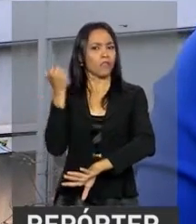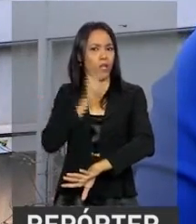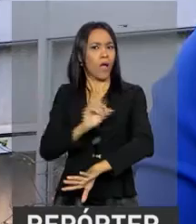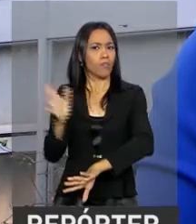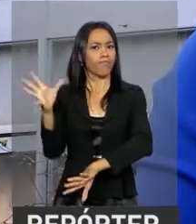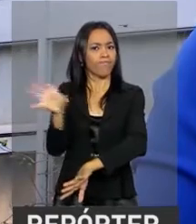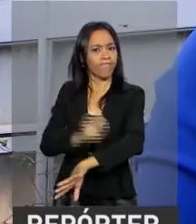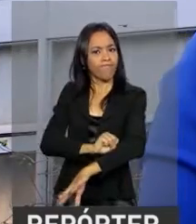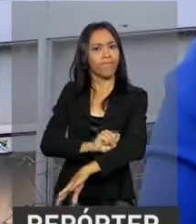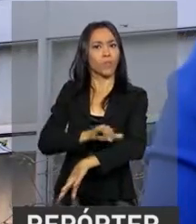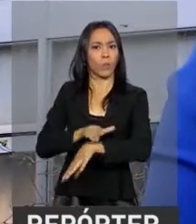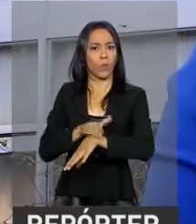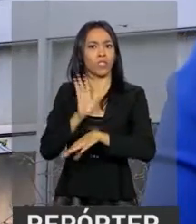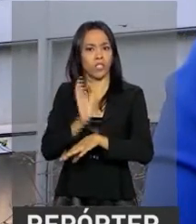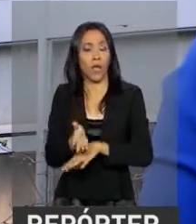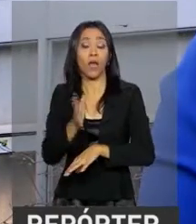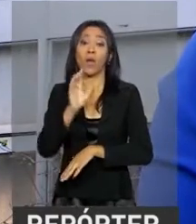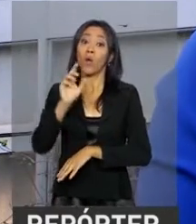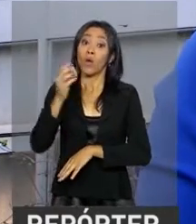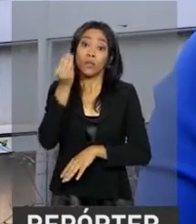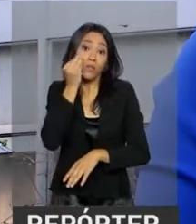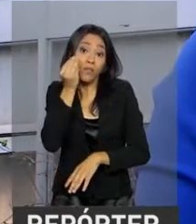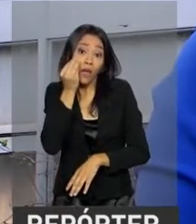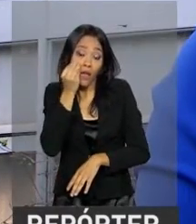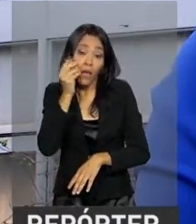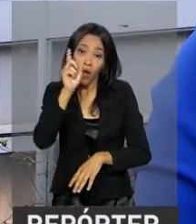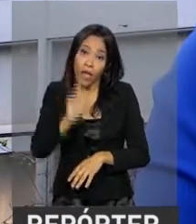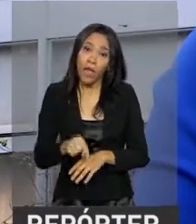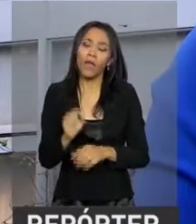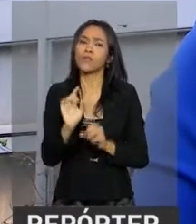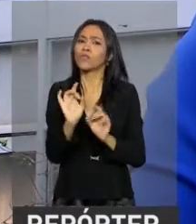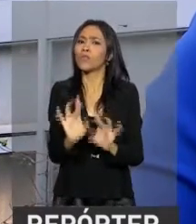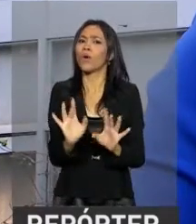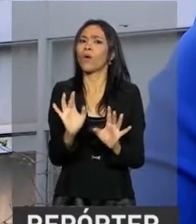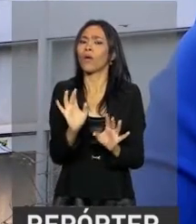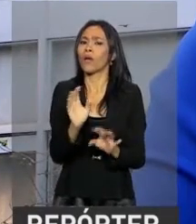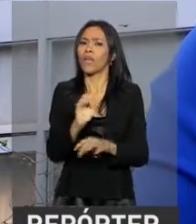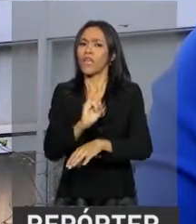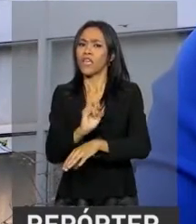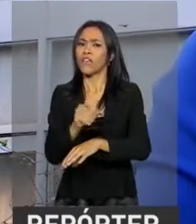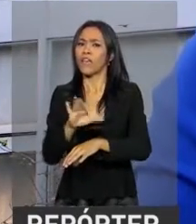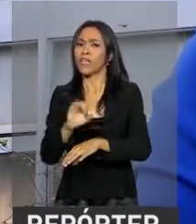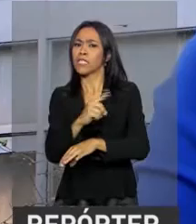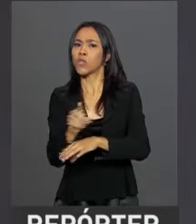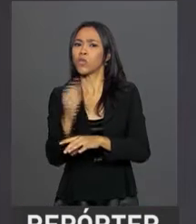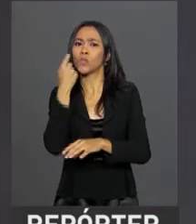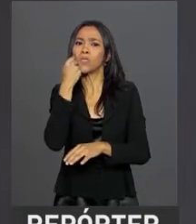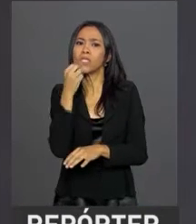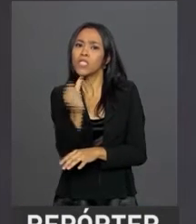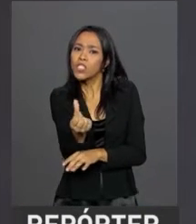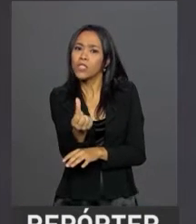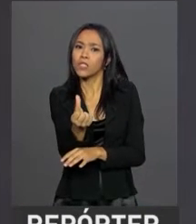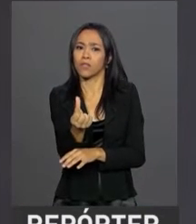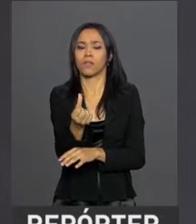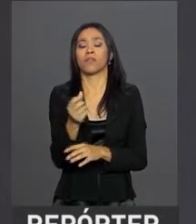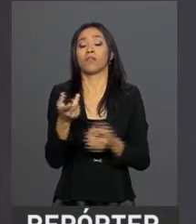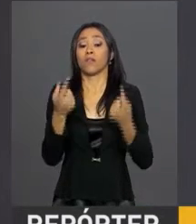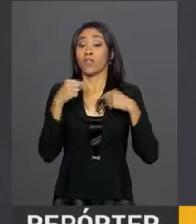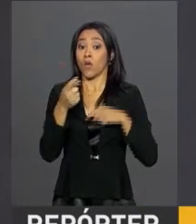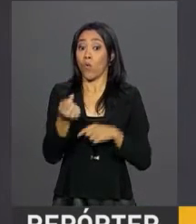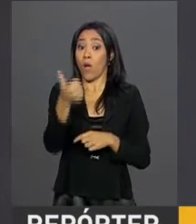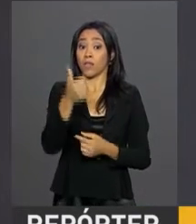vírus em algum momento o teste disponível atualmente é diagnosticada apenas infecções com até seis dias foram investidos quase